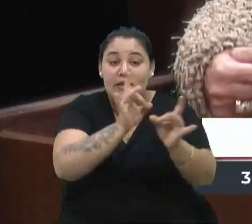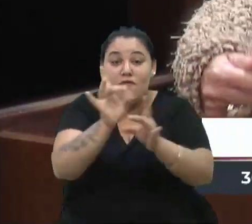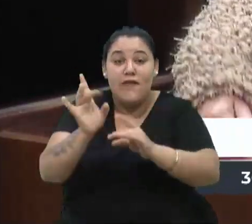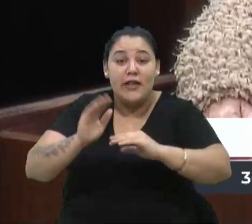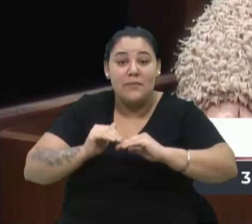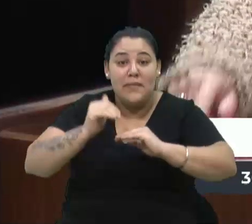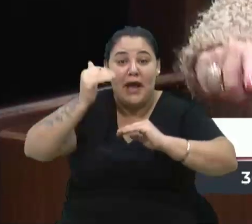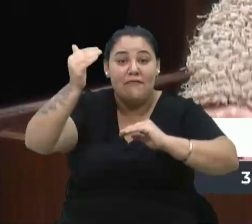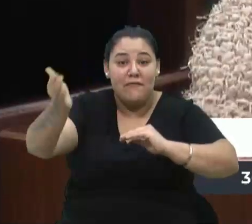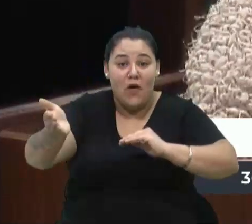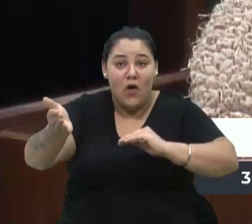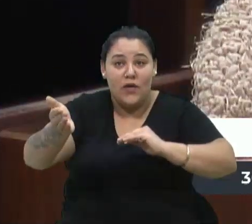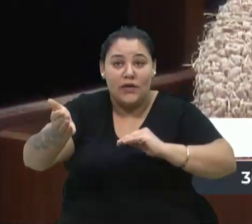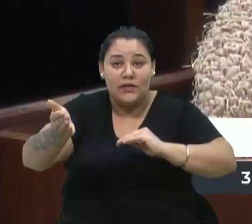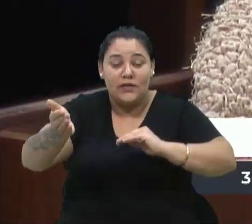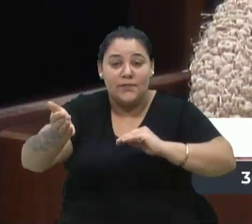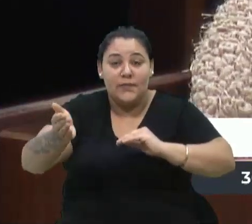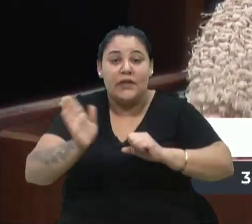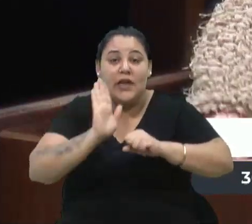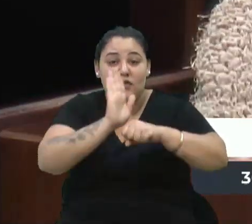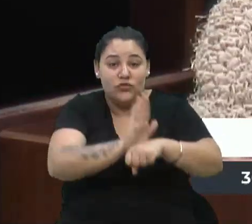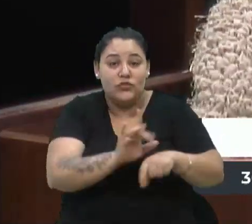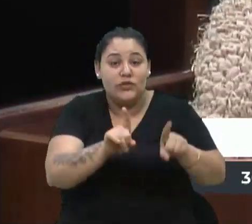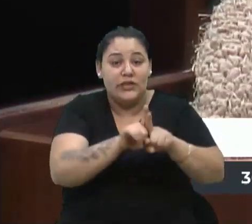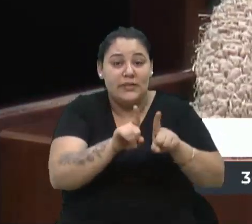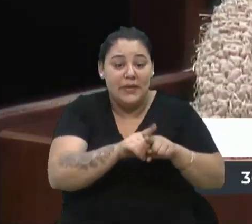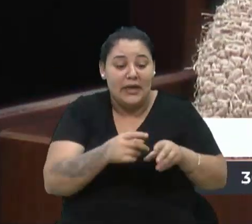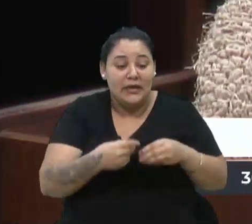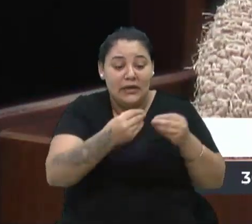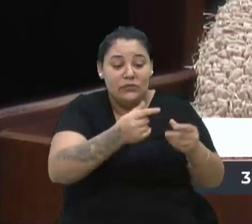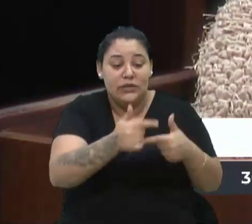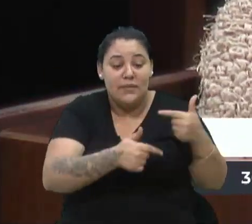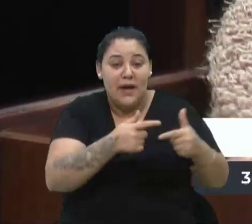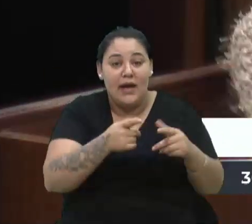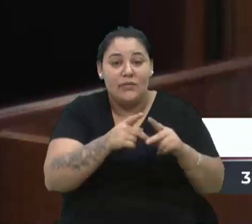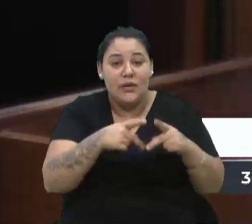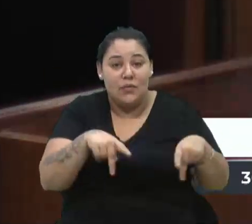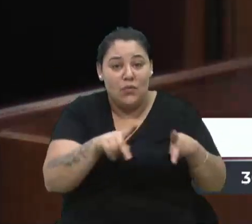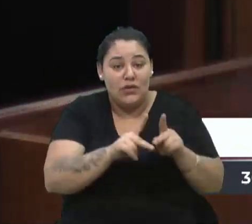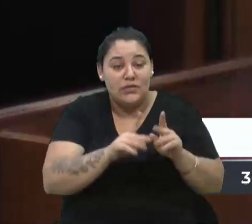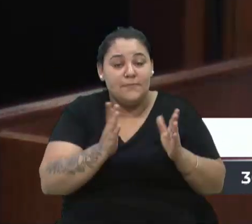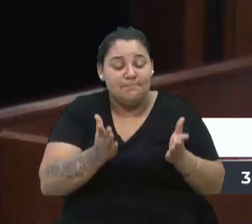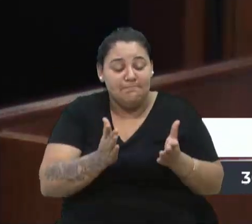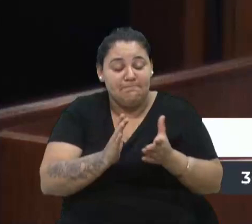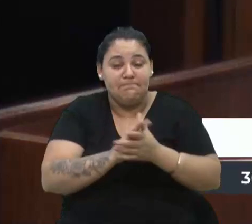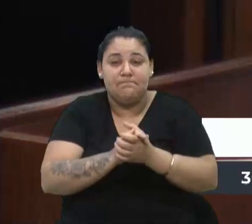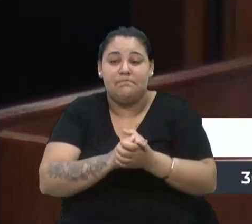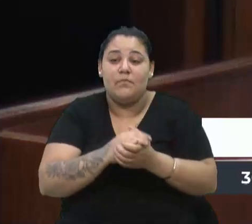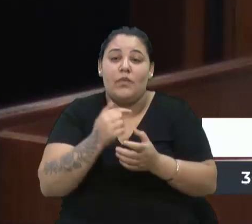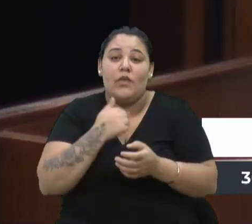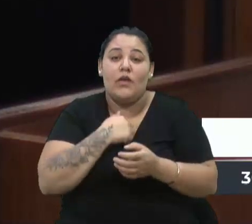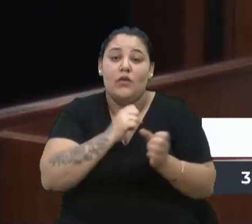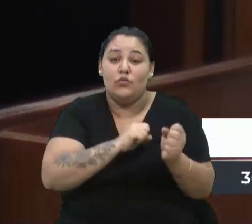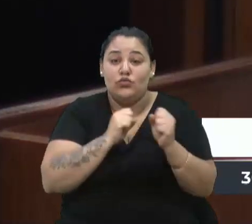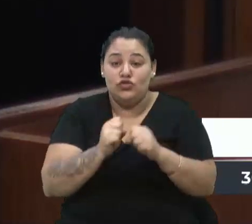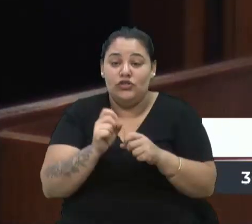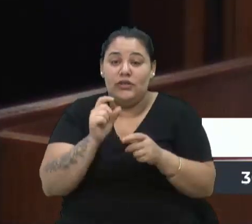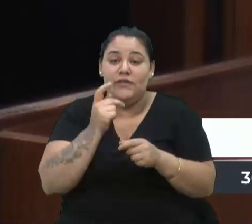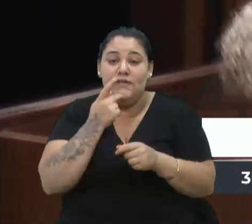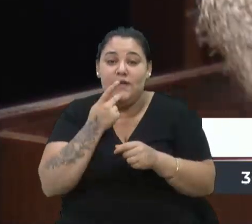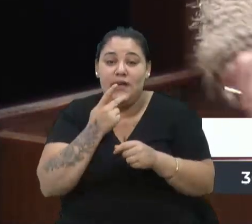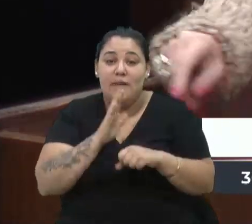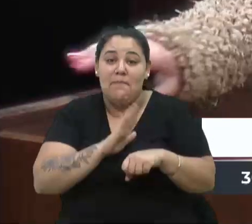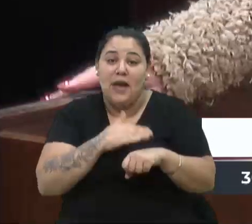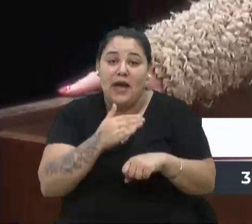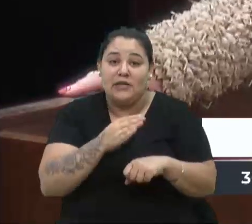inclusive, emprego para a nossa população, emprego qualificado. Eu poderia falar mais do BNDES,